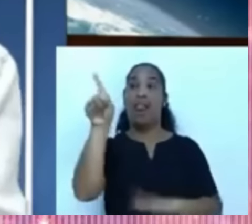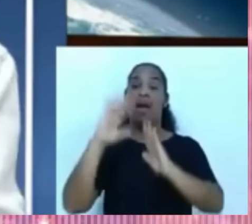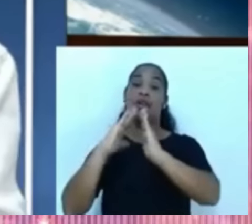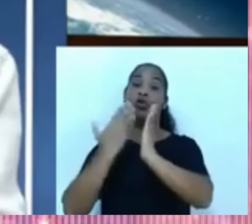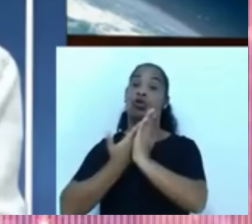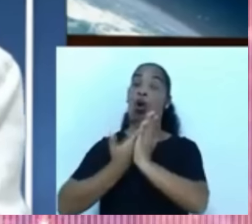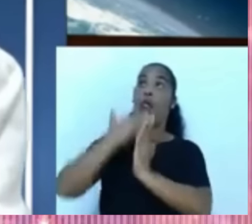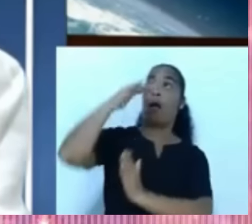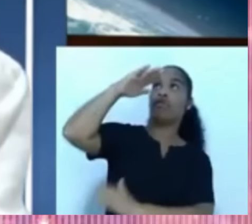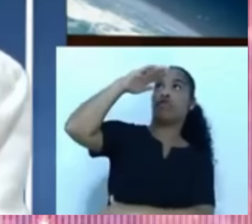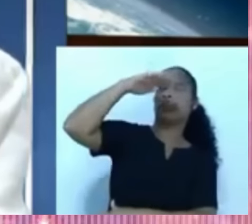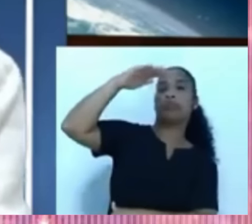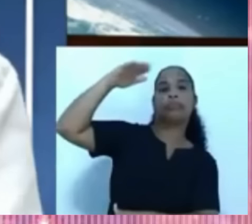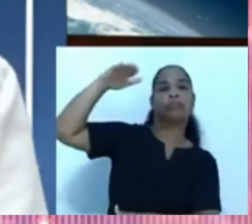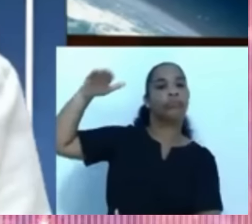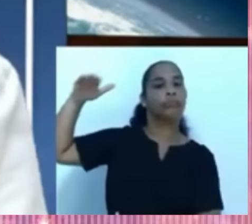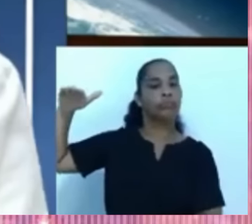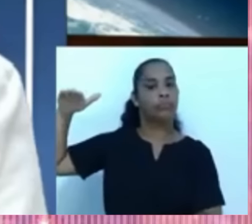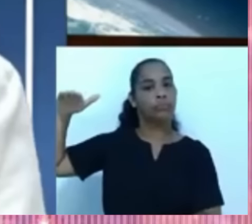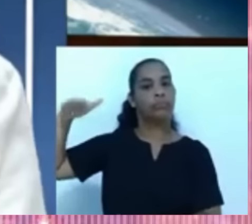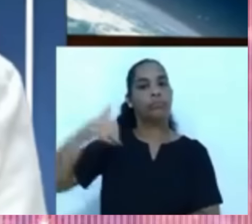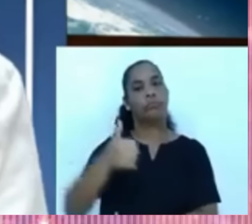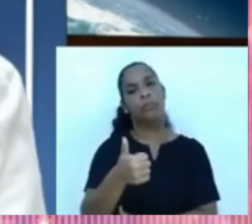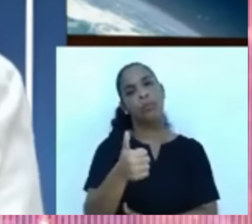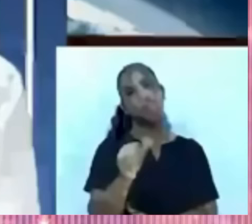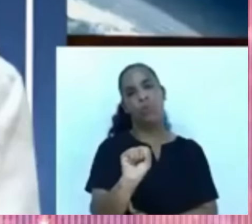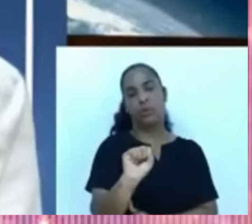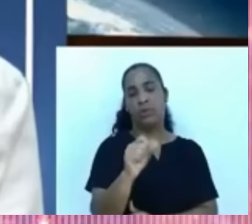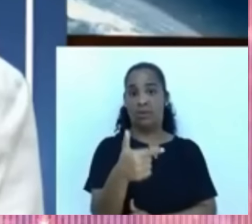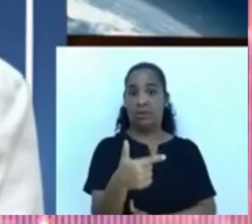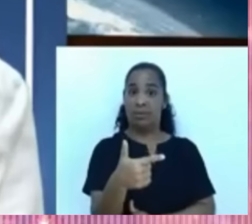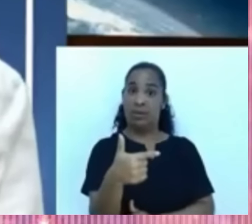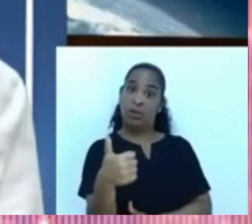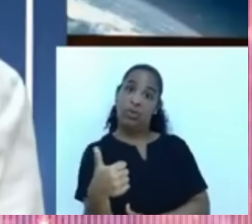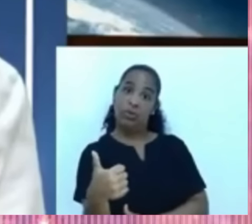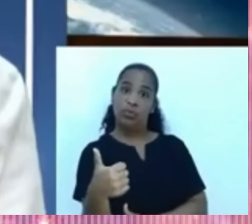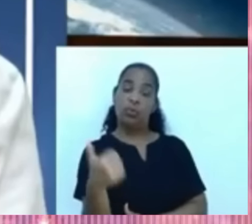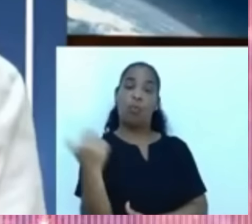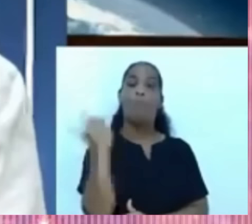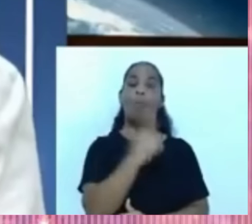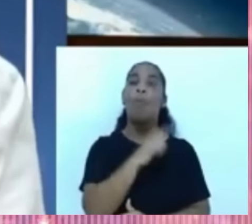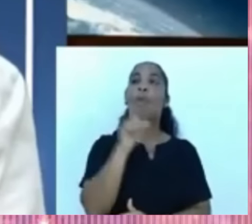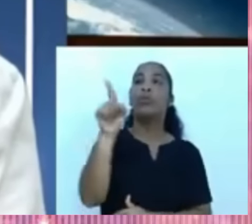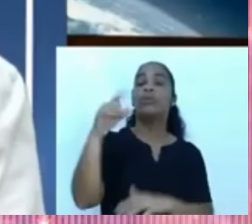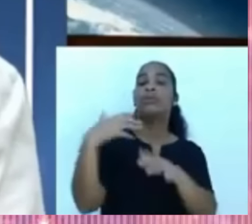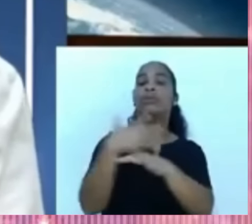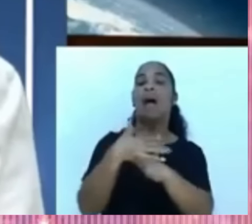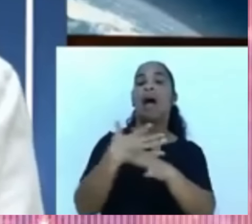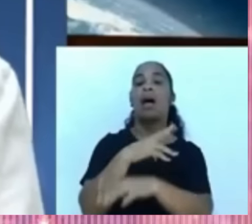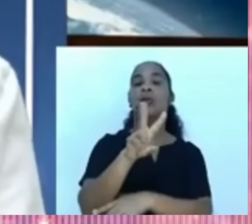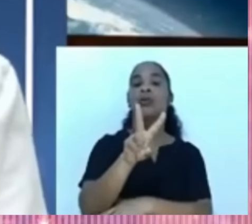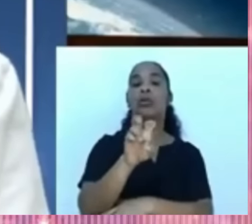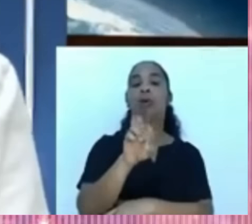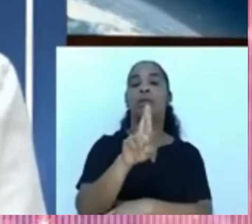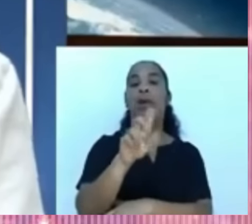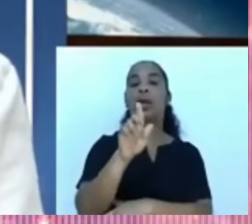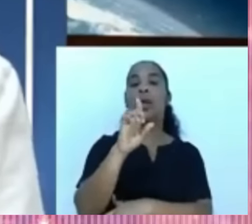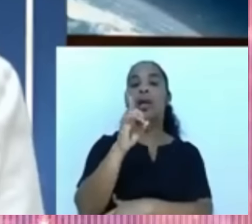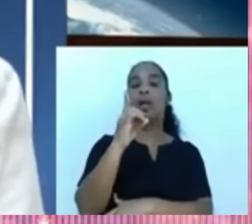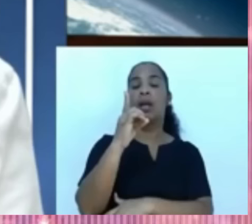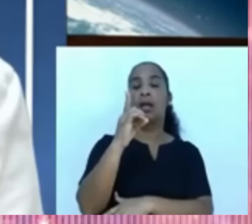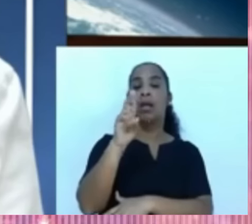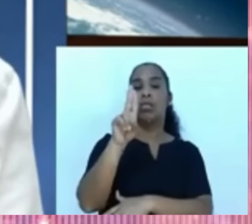por volta de 1821 depois de diplomar em Verdum Ele veio para Paris para